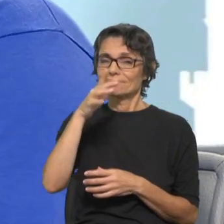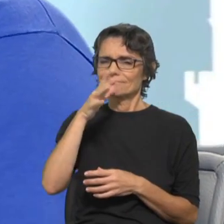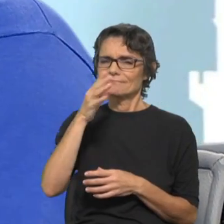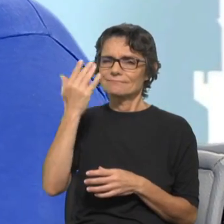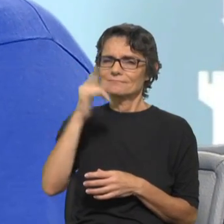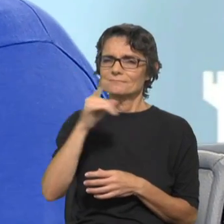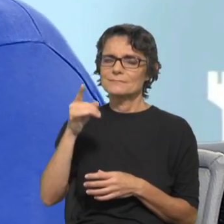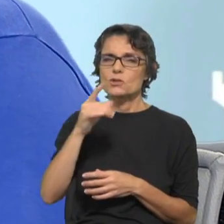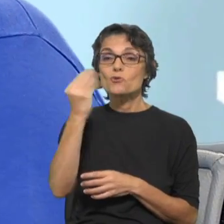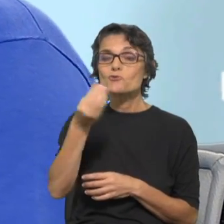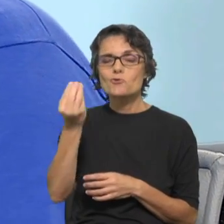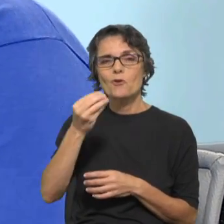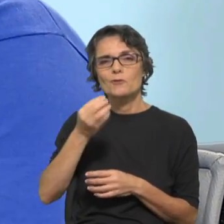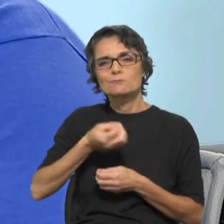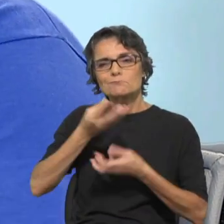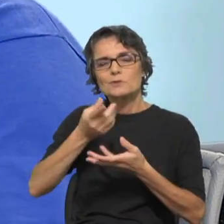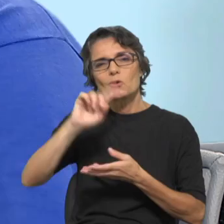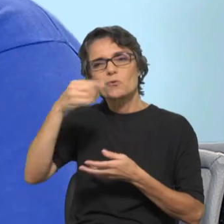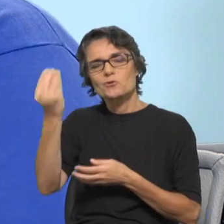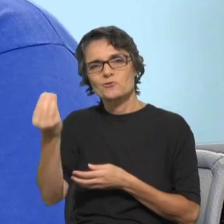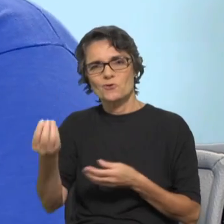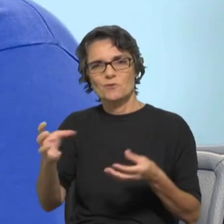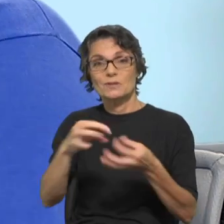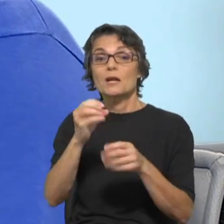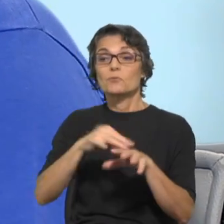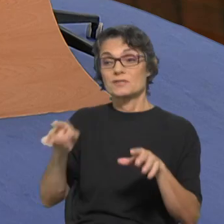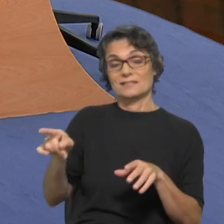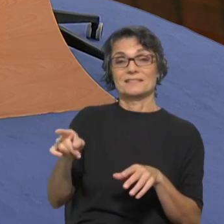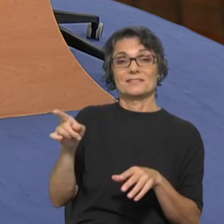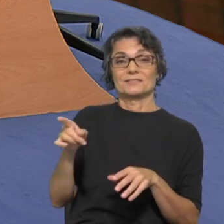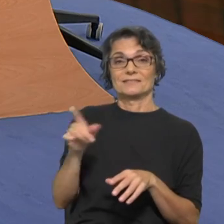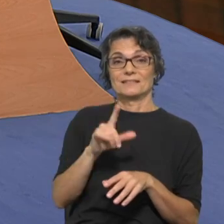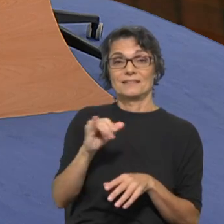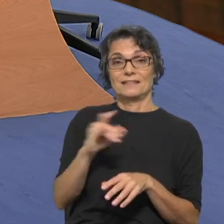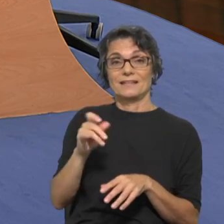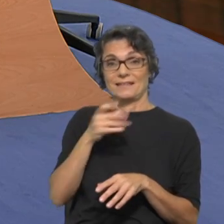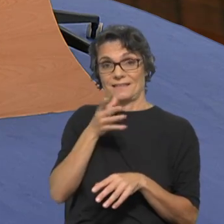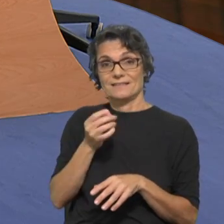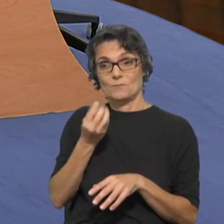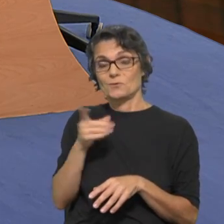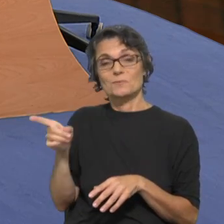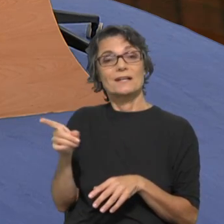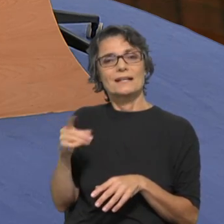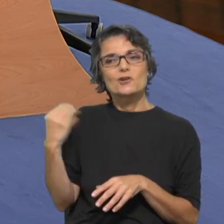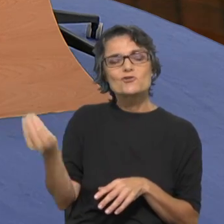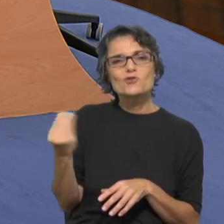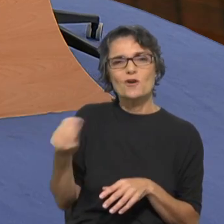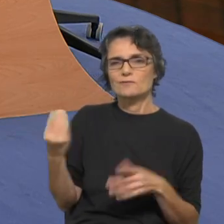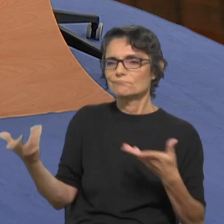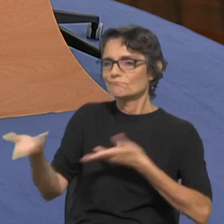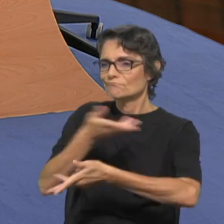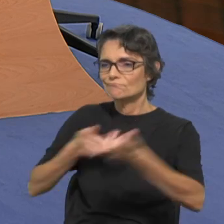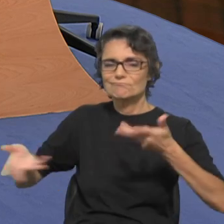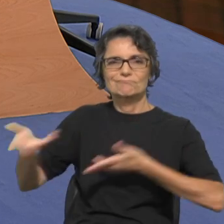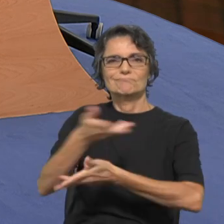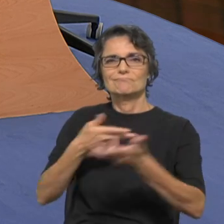ouvimos a Liliana e o Nuno falar, é uma equipa formada por jovens que tem apenas o assistente espiritual para momentos específicos, como a celebração